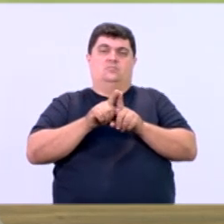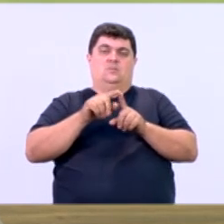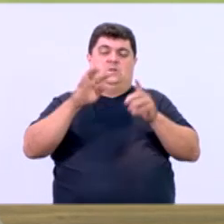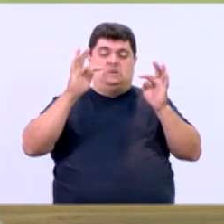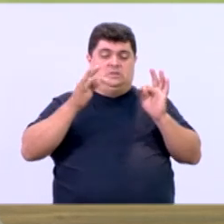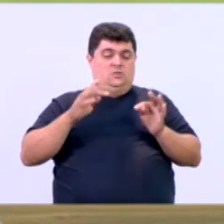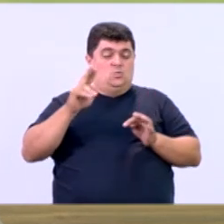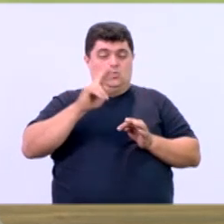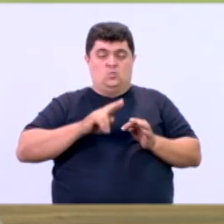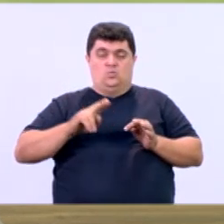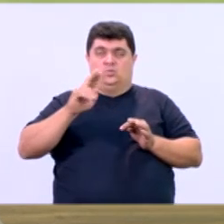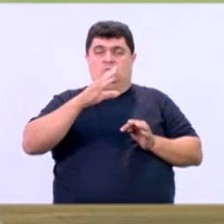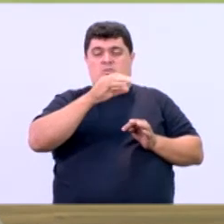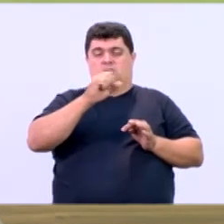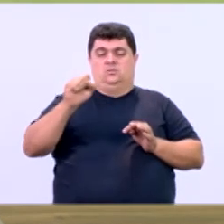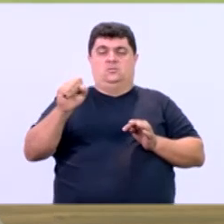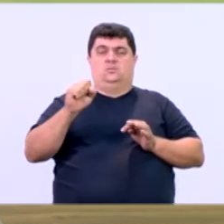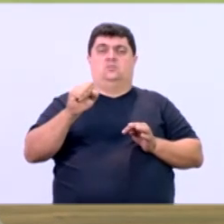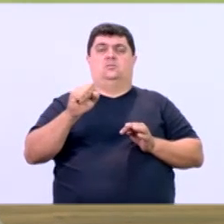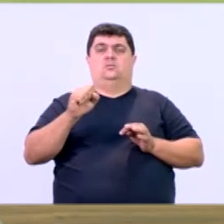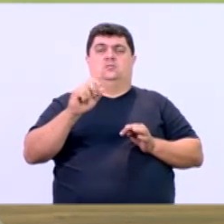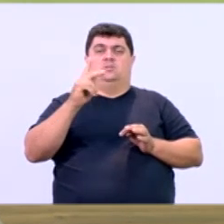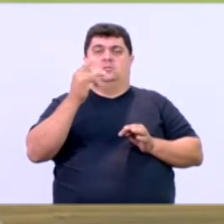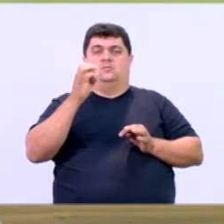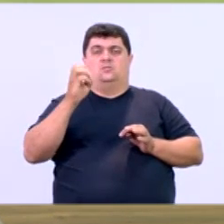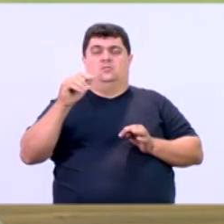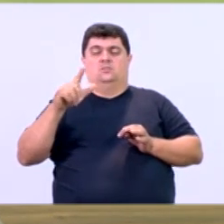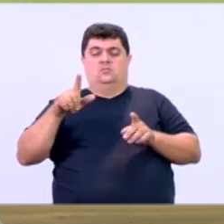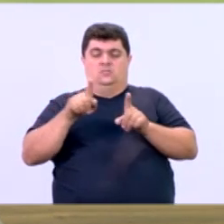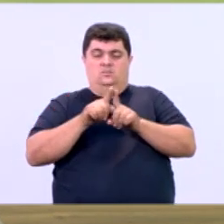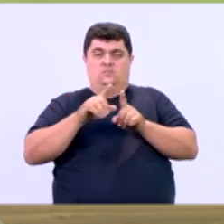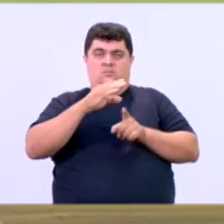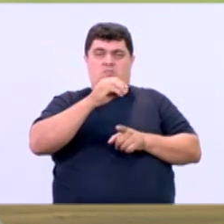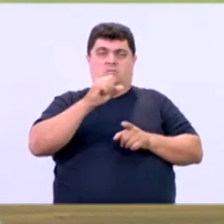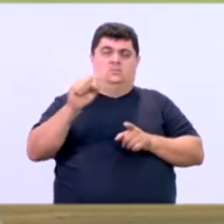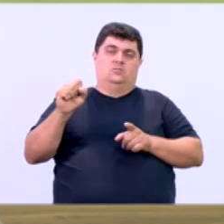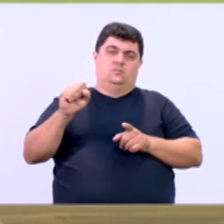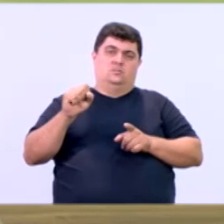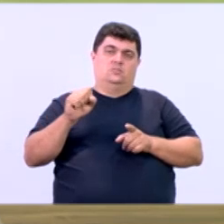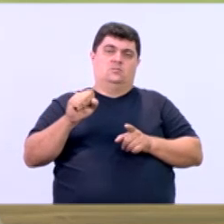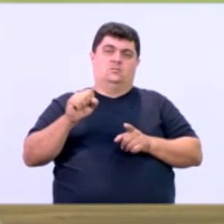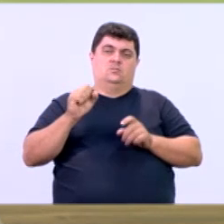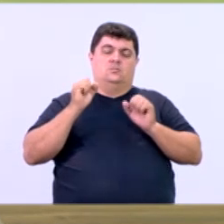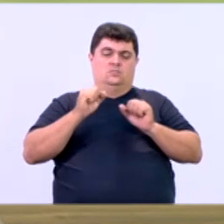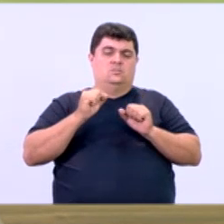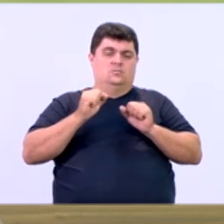tecnologia CSS. Tanto HTML quanto CSS, né,